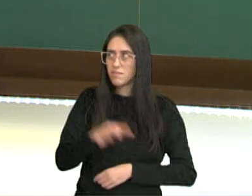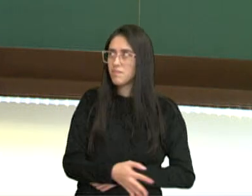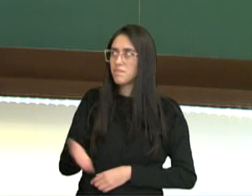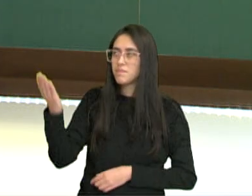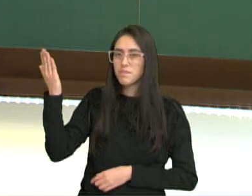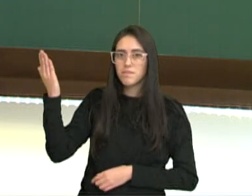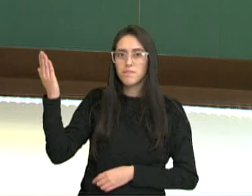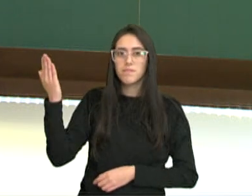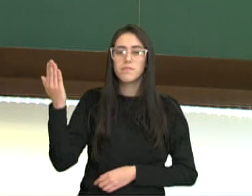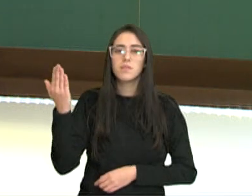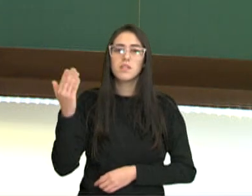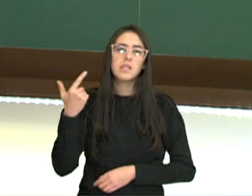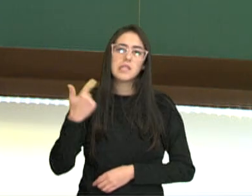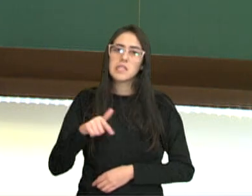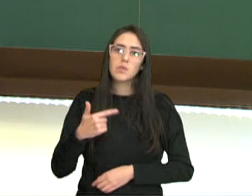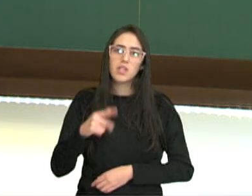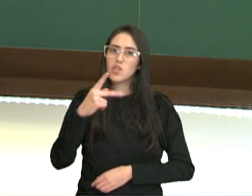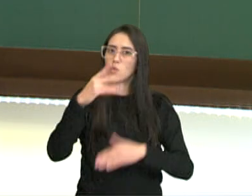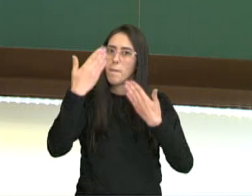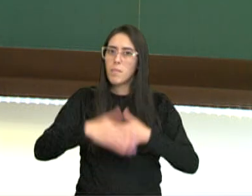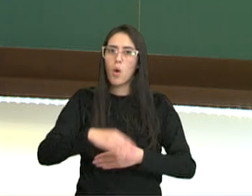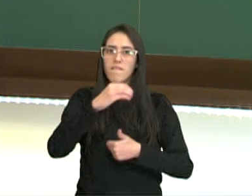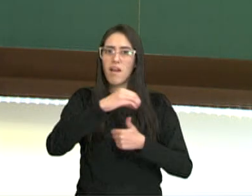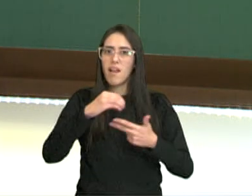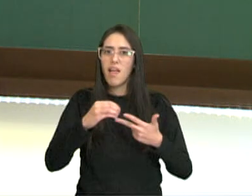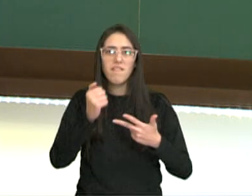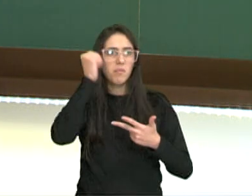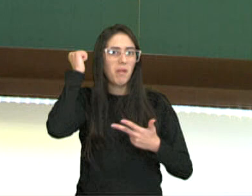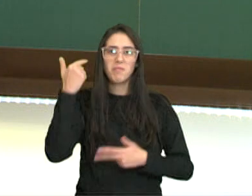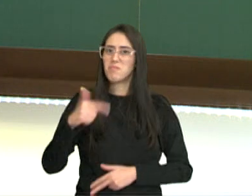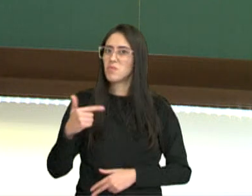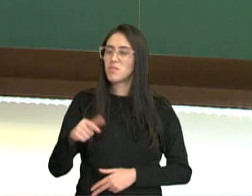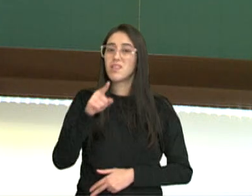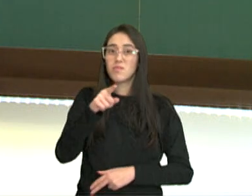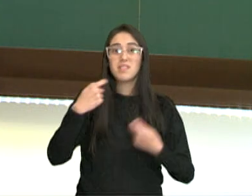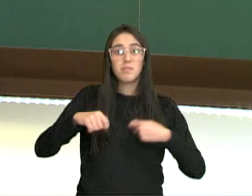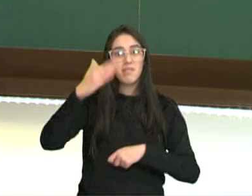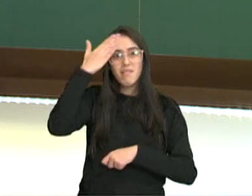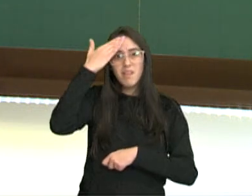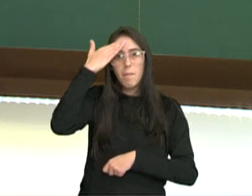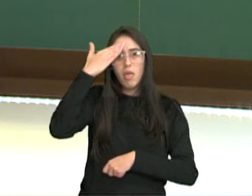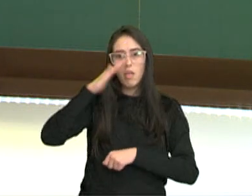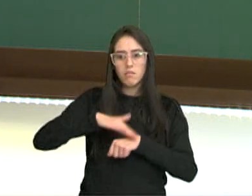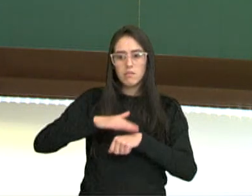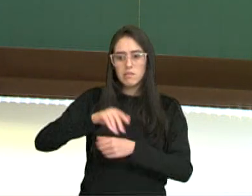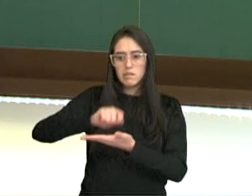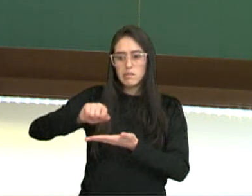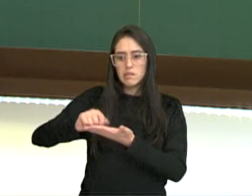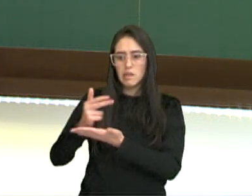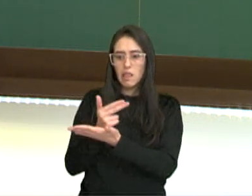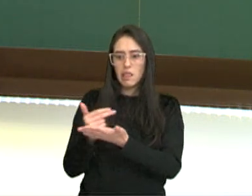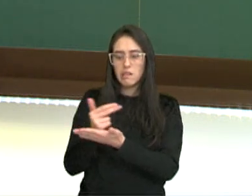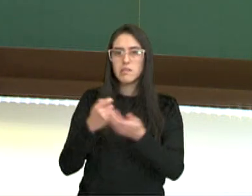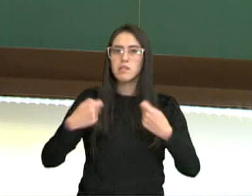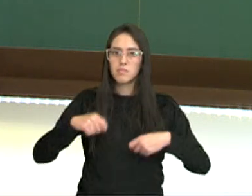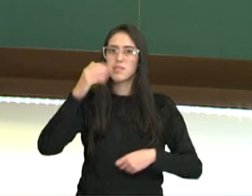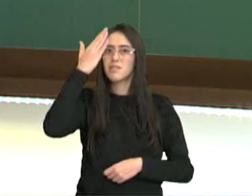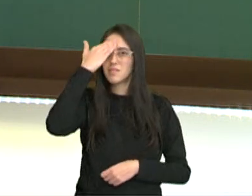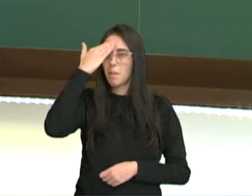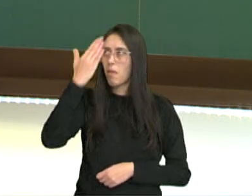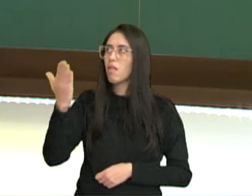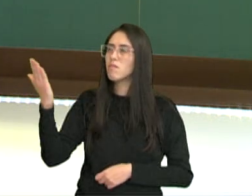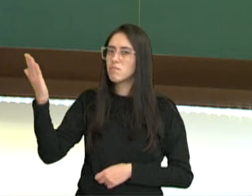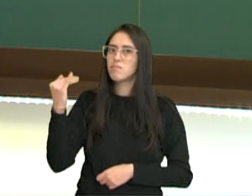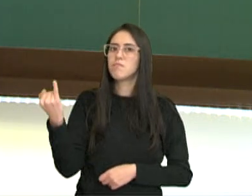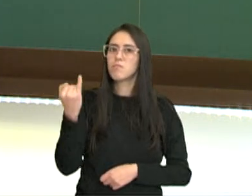vai estar lá na sua prova do Enem, nem na prova do vestibular. Você precisa saber montar esse diagrama para fazer a distribuição eletrônica. Então, é muito importante